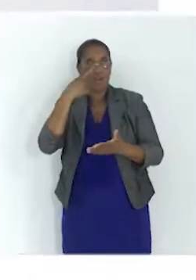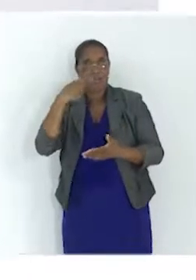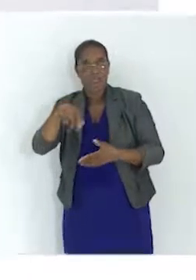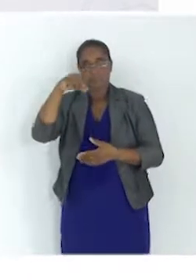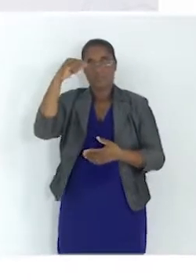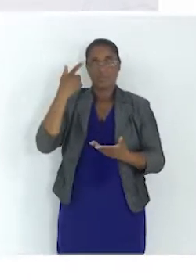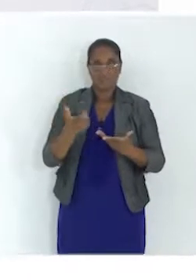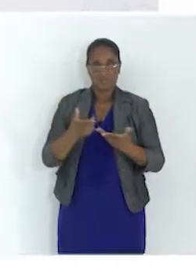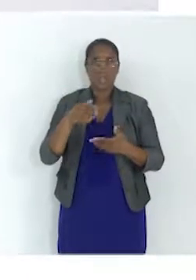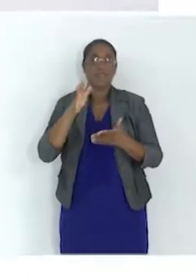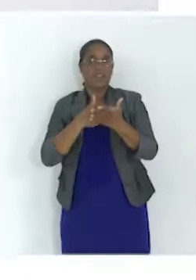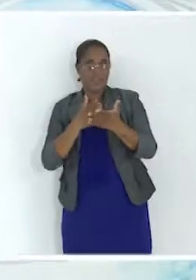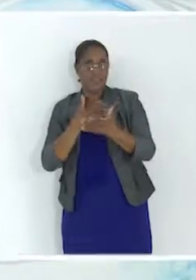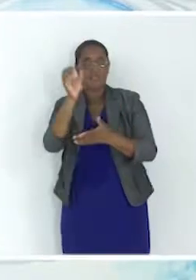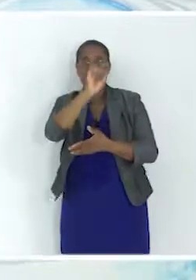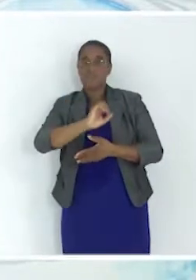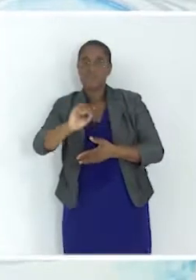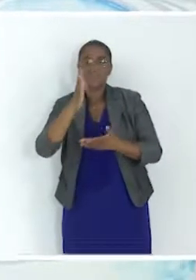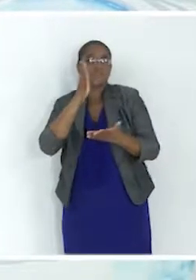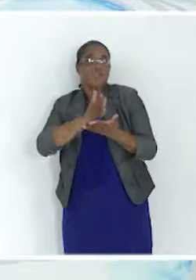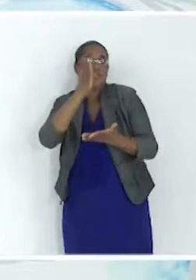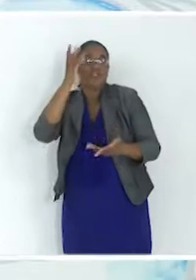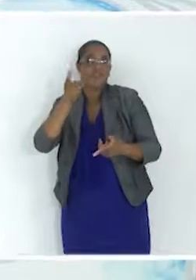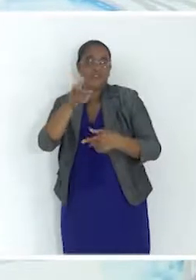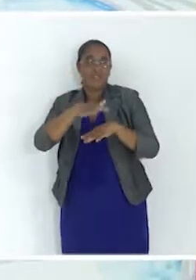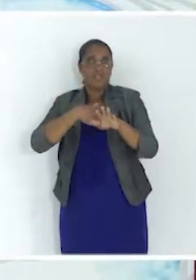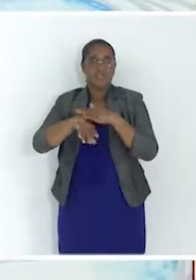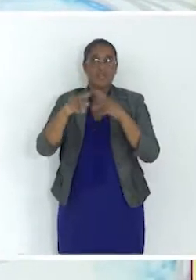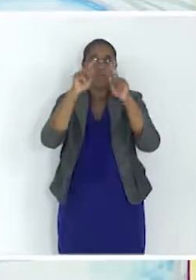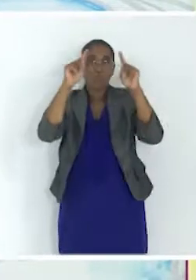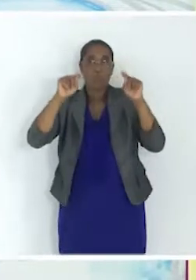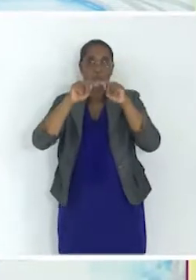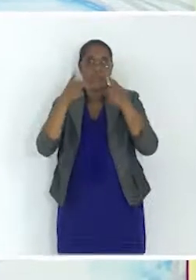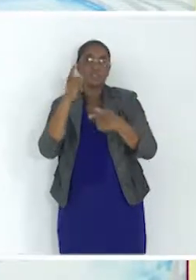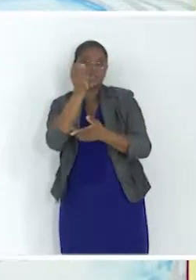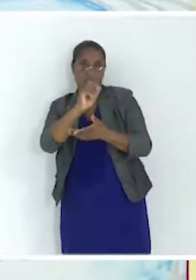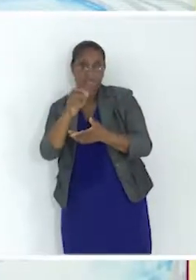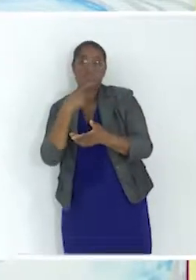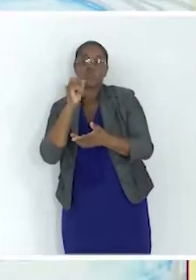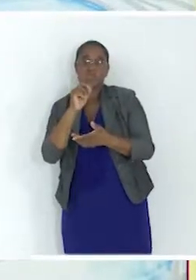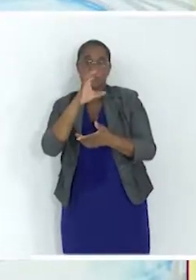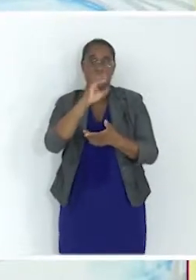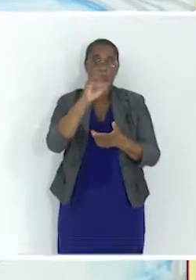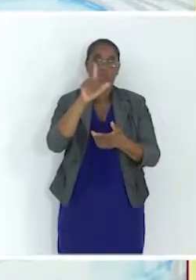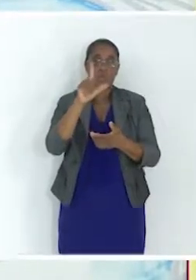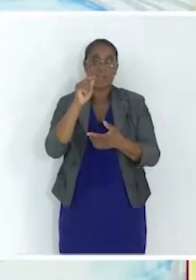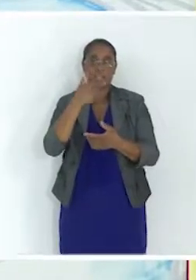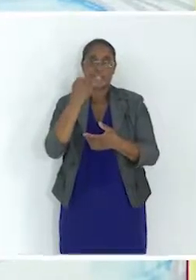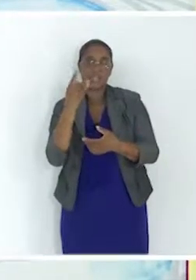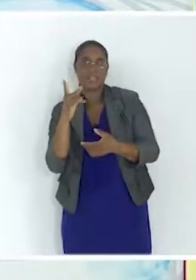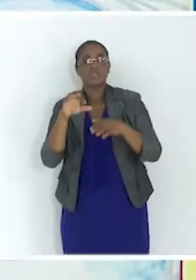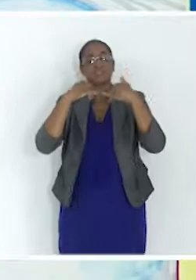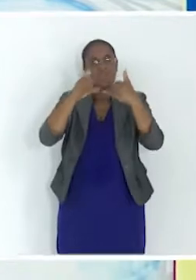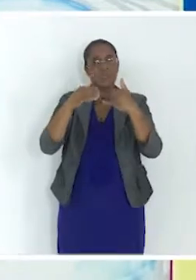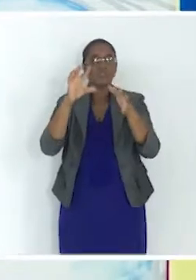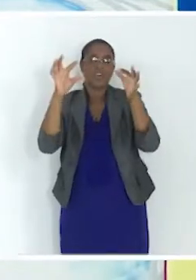vão fazer os quadradinhos, vão pôr o nome ali, o nome coletivo, e depois vão associar o número. Não precisam copiar conjunto de